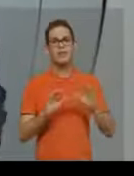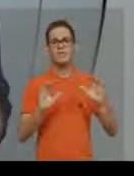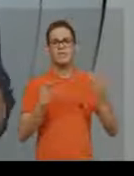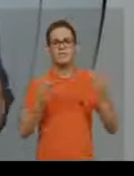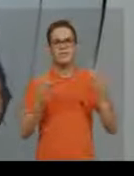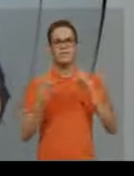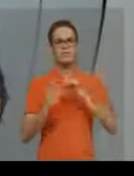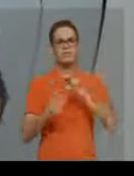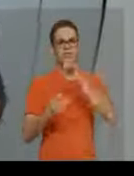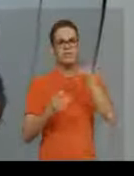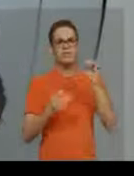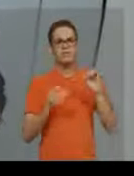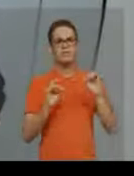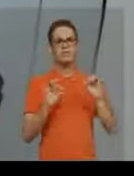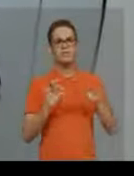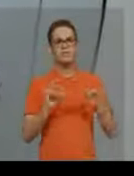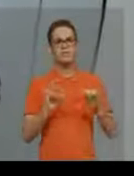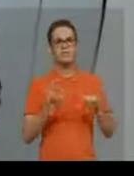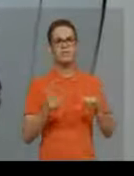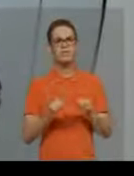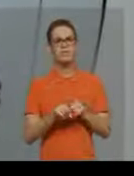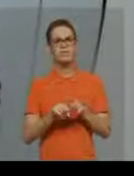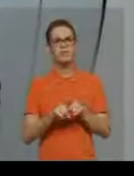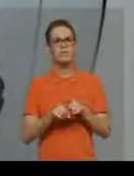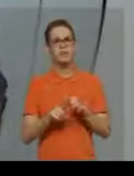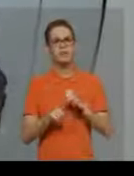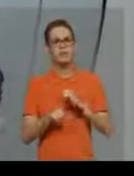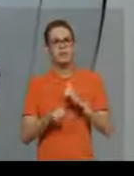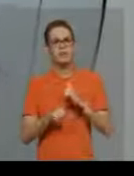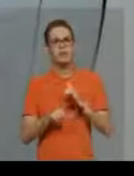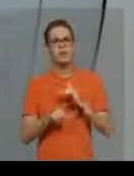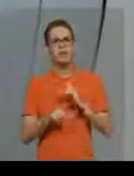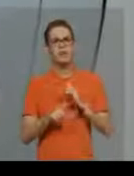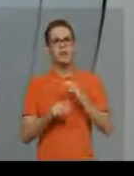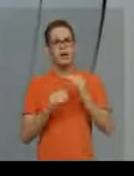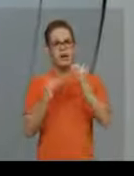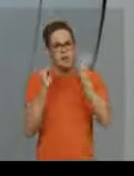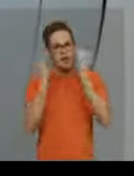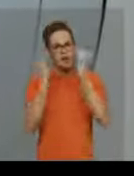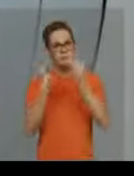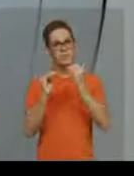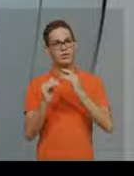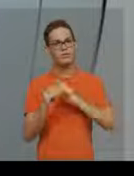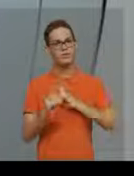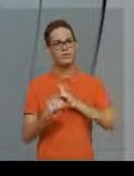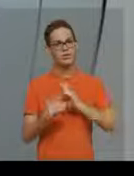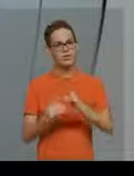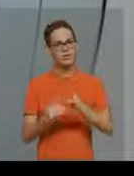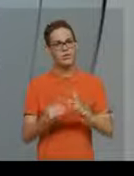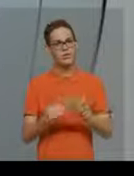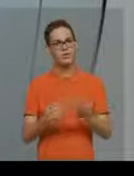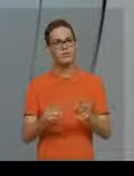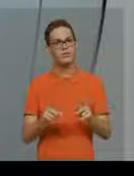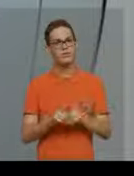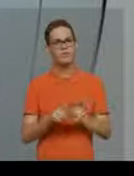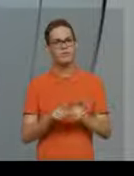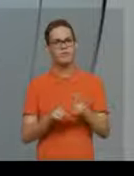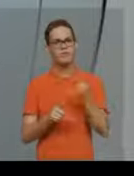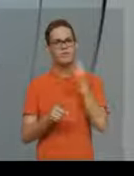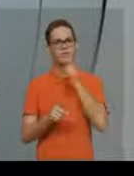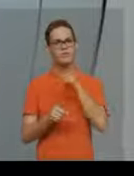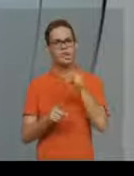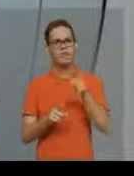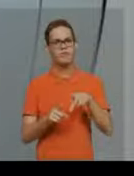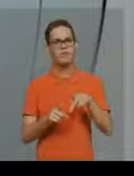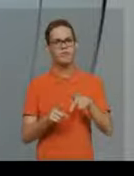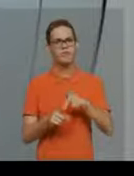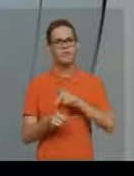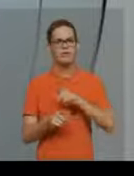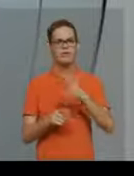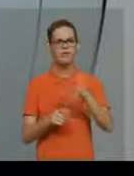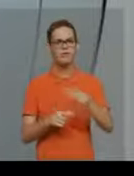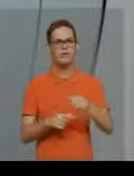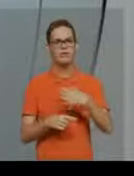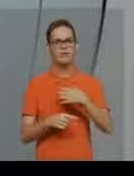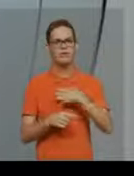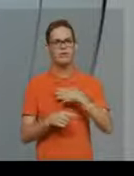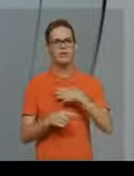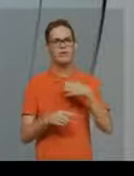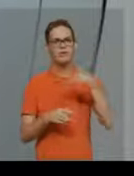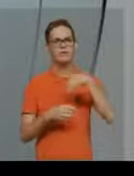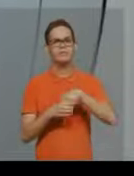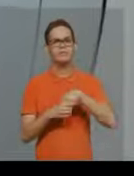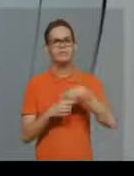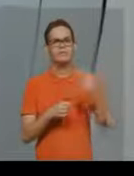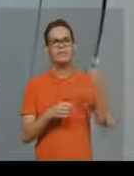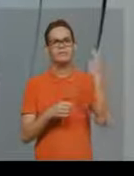graças, então tem também leitura de Bíblia. Aí eles faziam também uma coisa bonita e ganhavam uma nota de um outro jeito também, dentro da